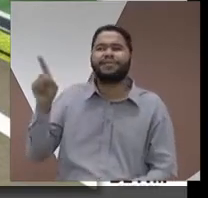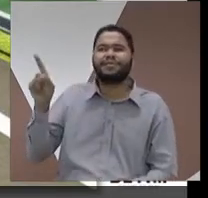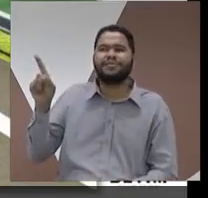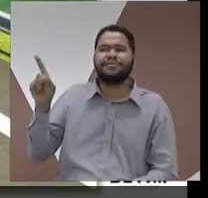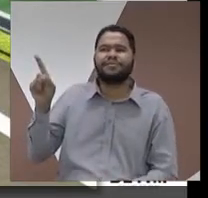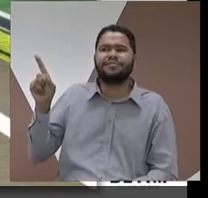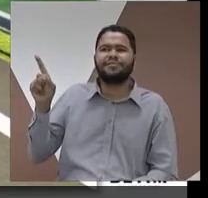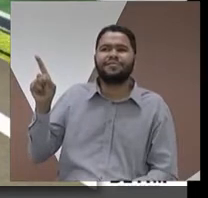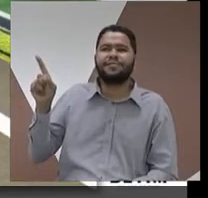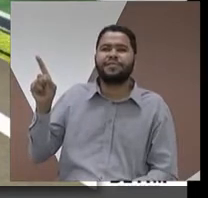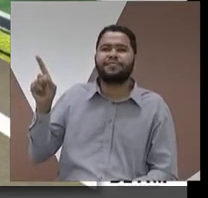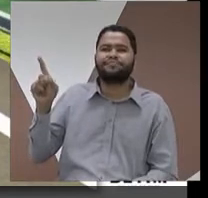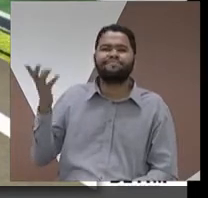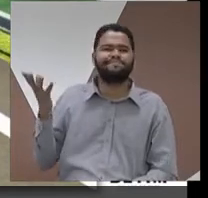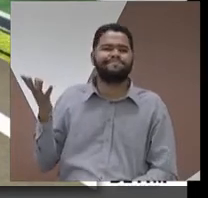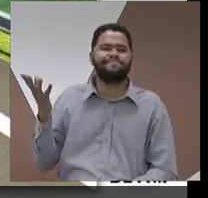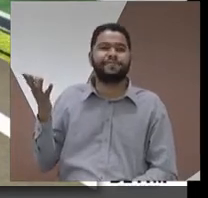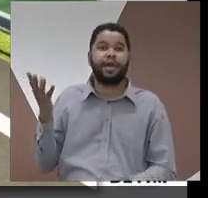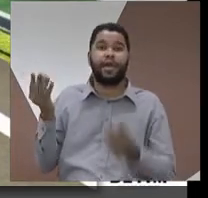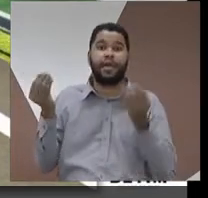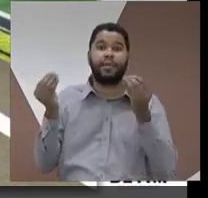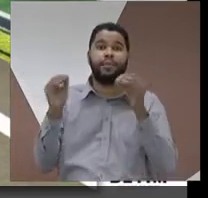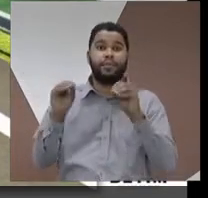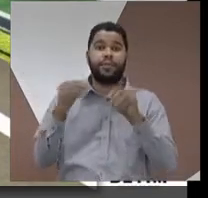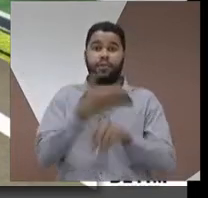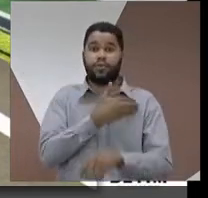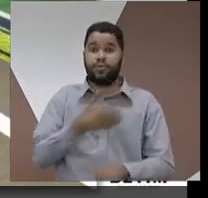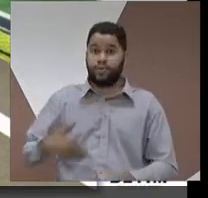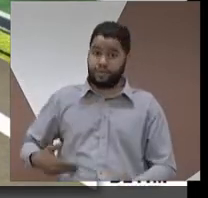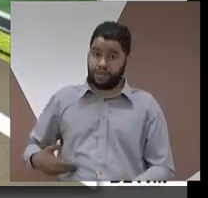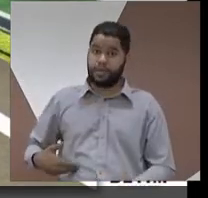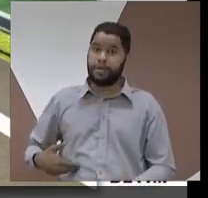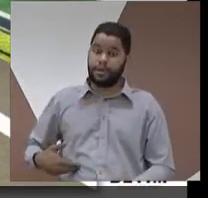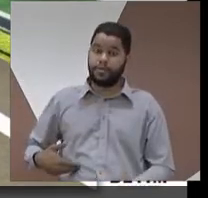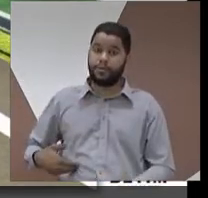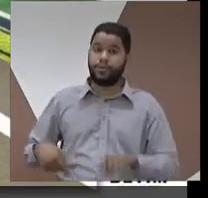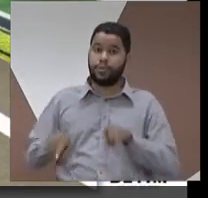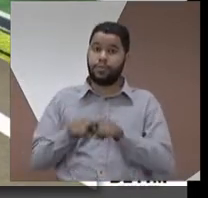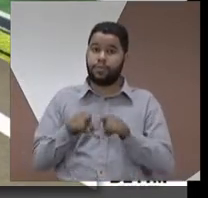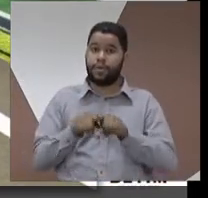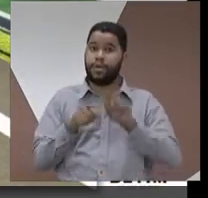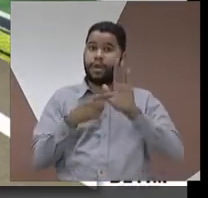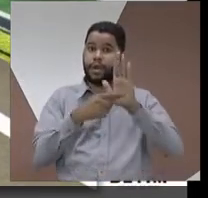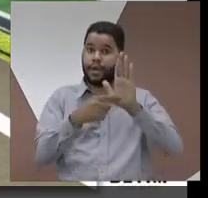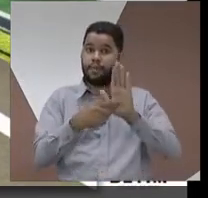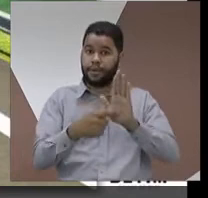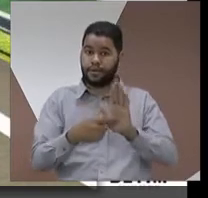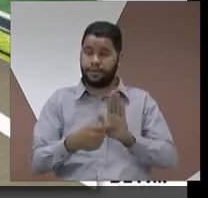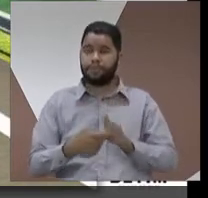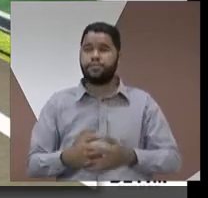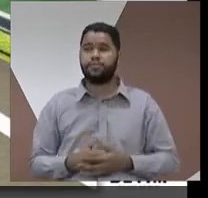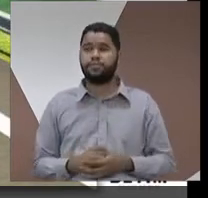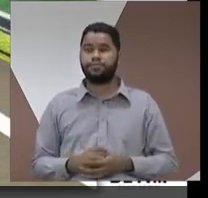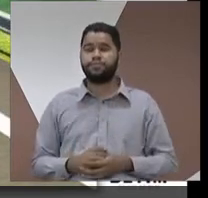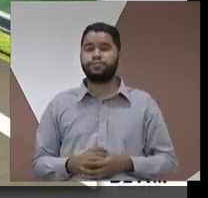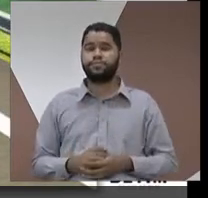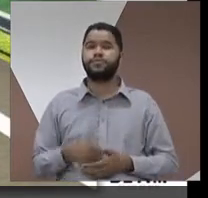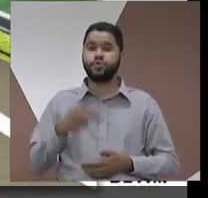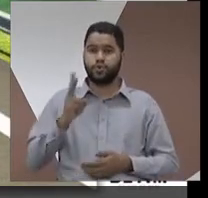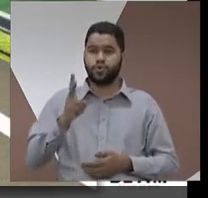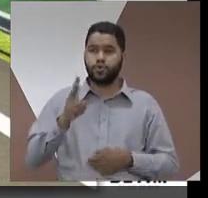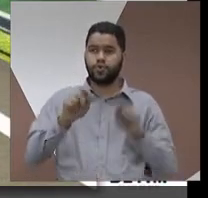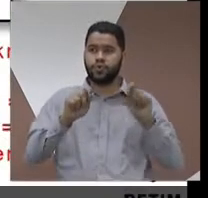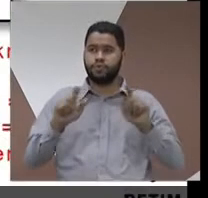foto publicada no Estado, está dentro das apresentações que eles fazem. Vai em frente.